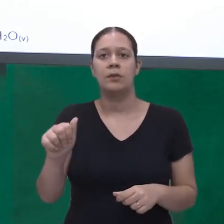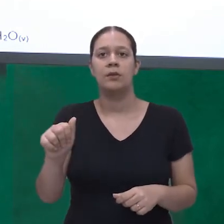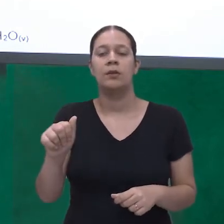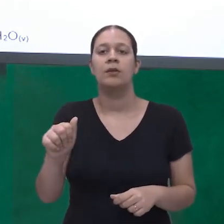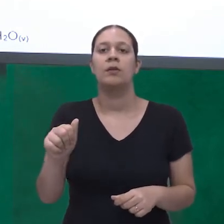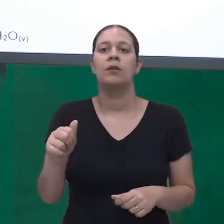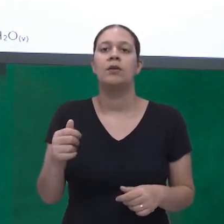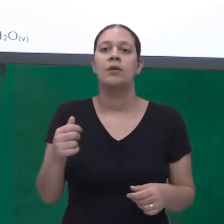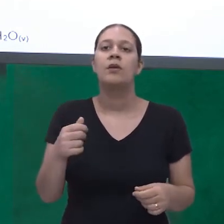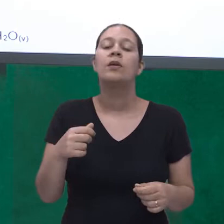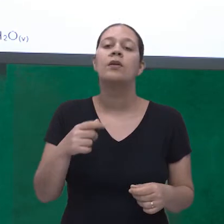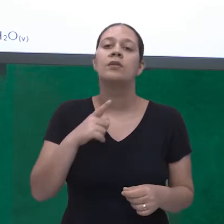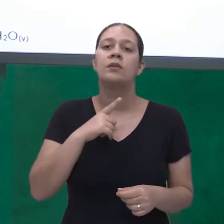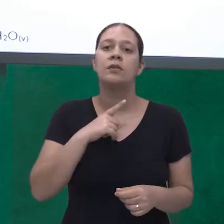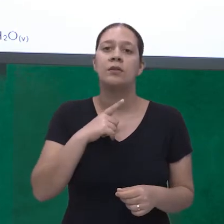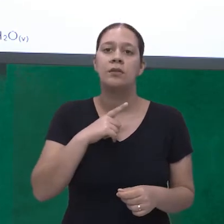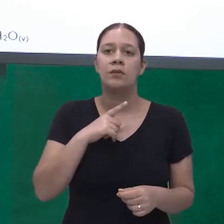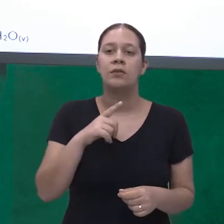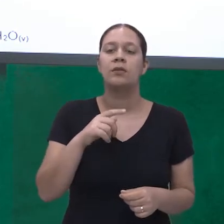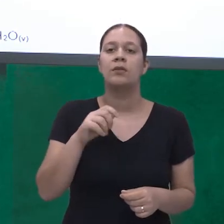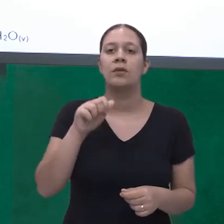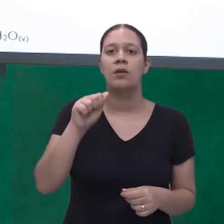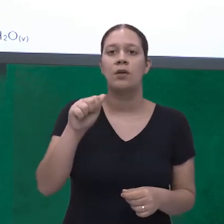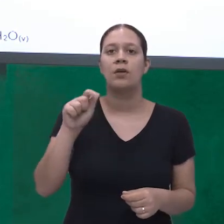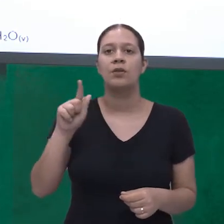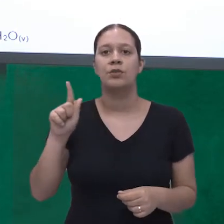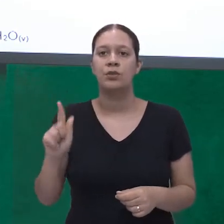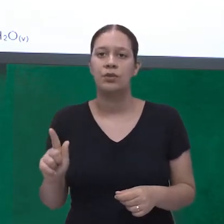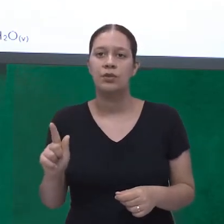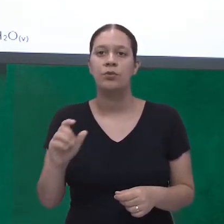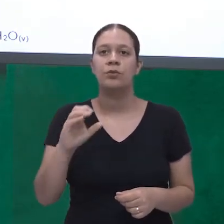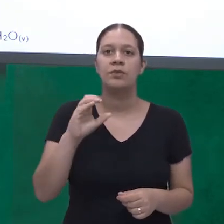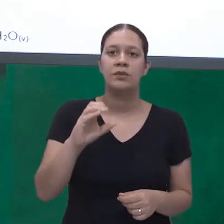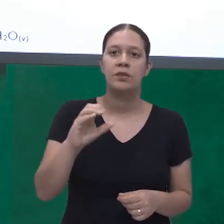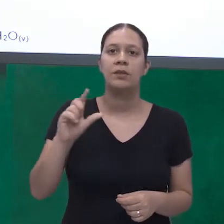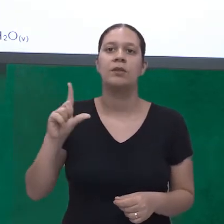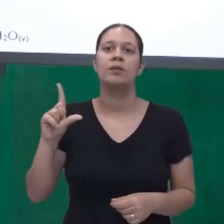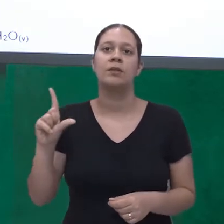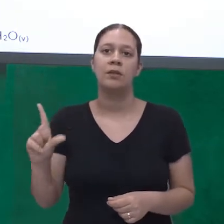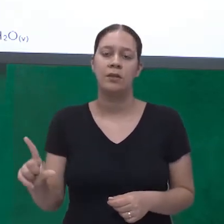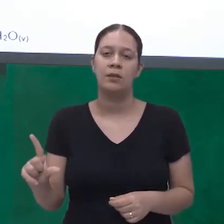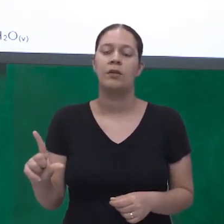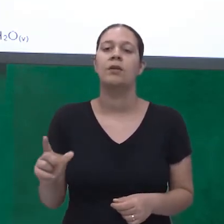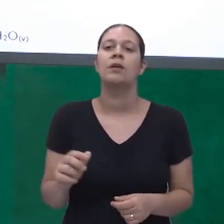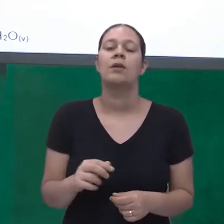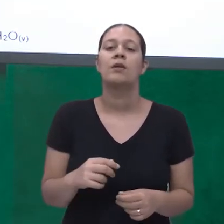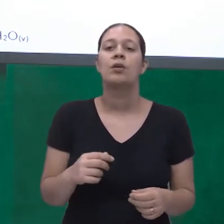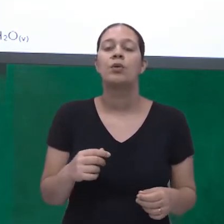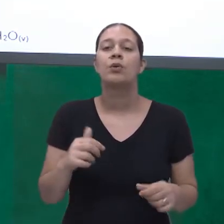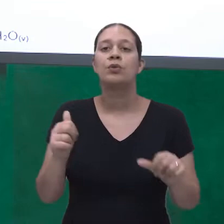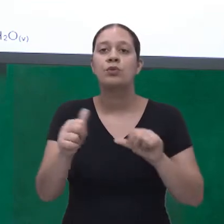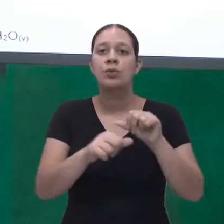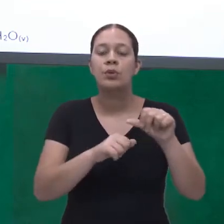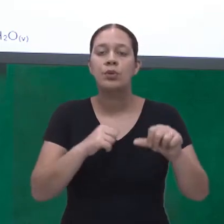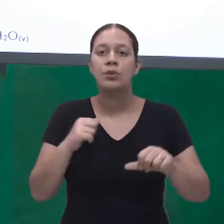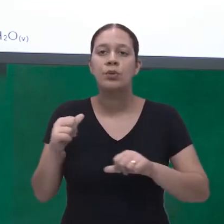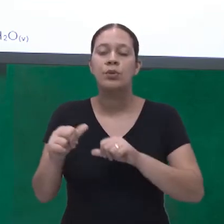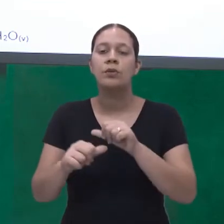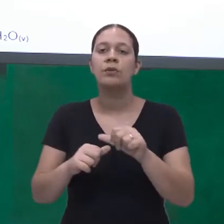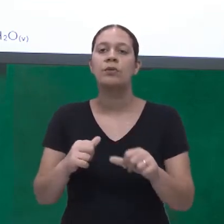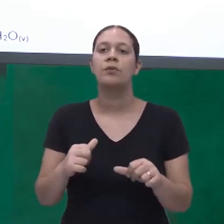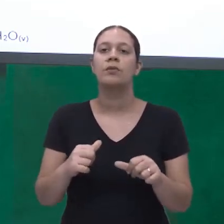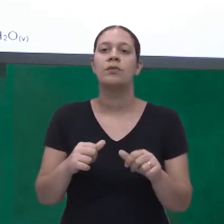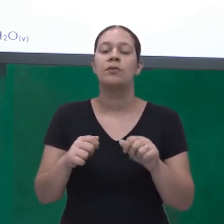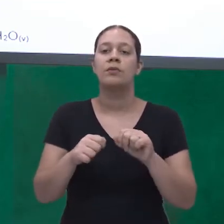interagir com o NaNO3 e o Ag vai interagir com o Cl. A gente chama isso de reação de dupla troca. E nessa reação de